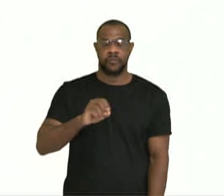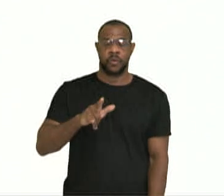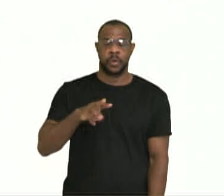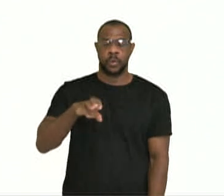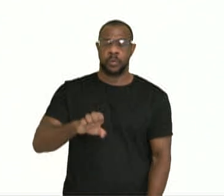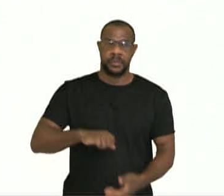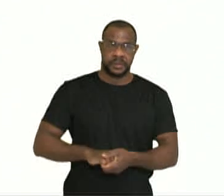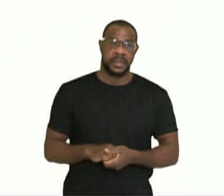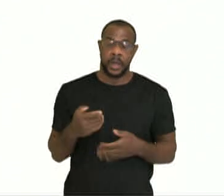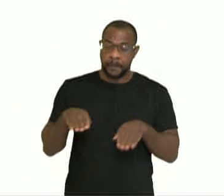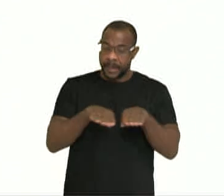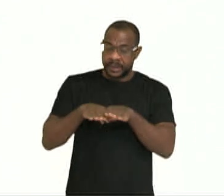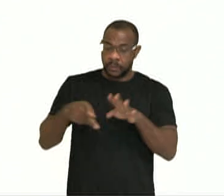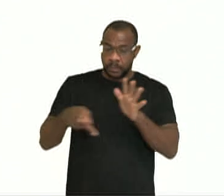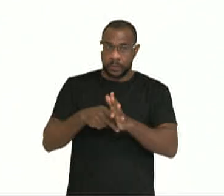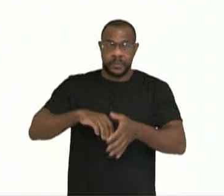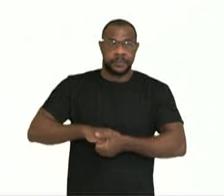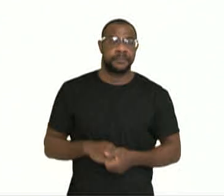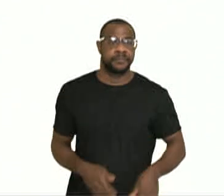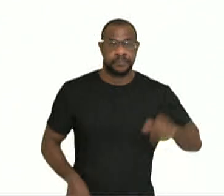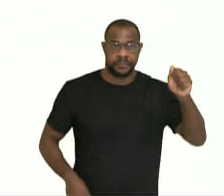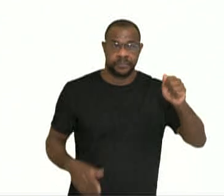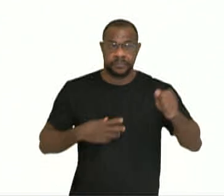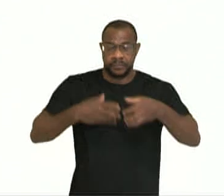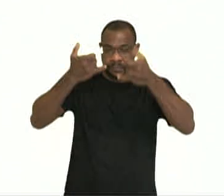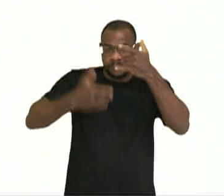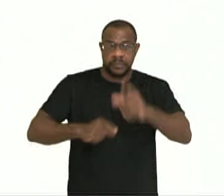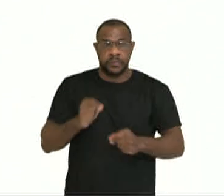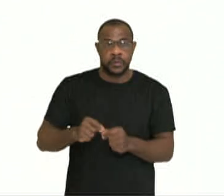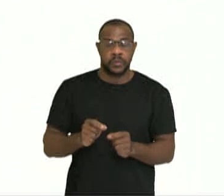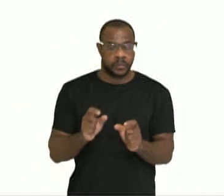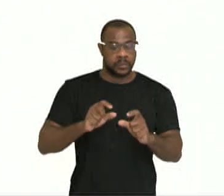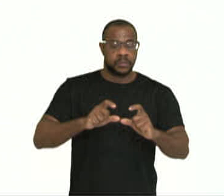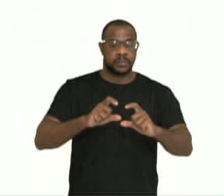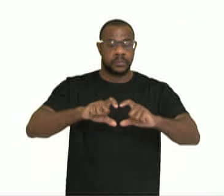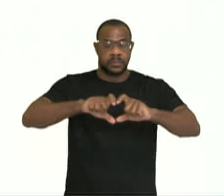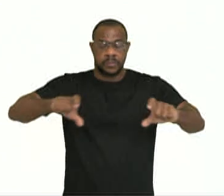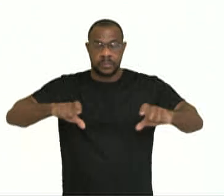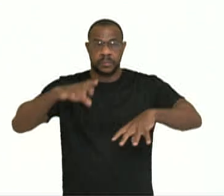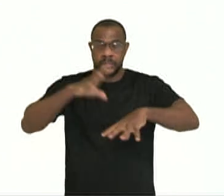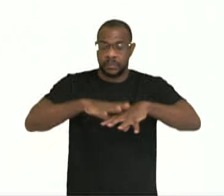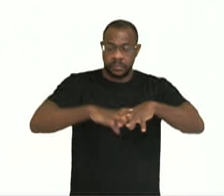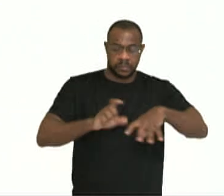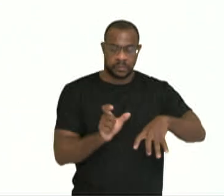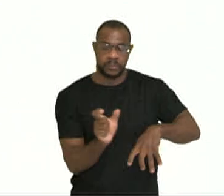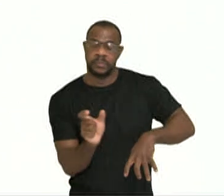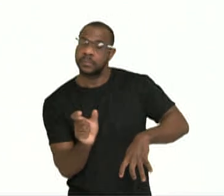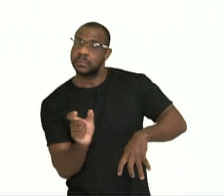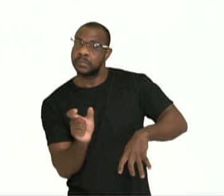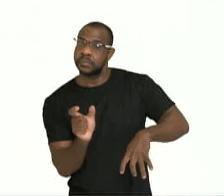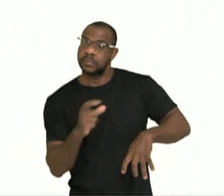piscina para ele. Letra A. Determine um monômio que representa o volume da piscina projetada.